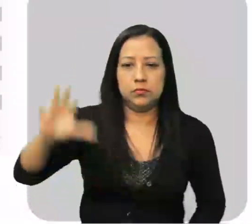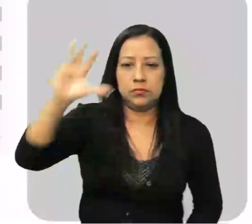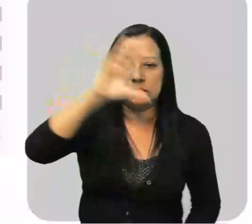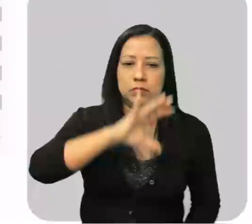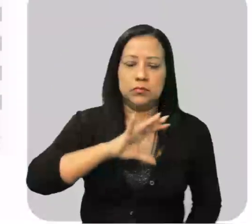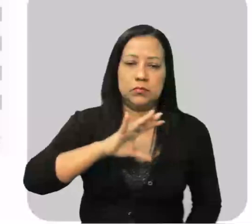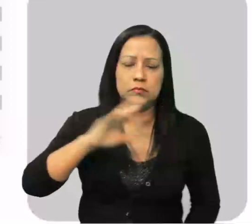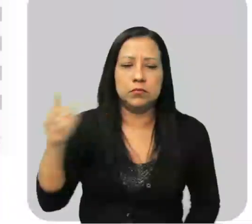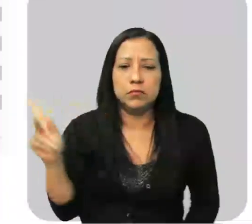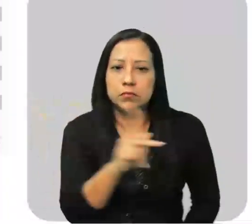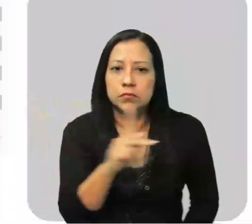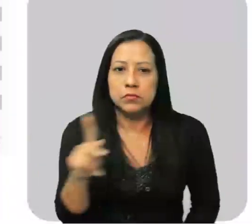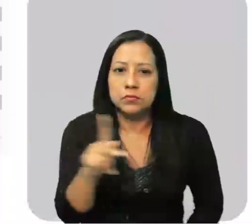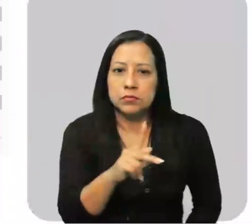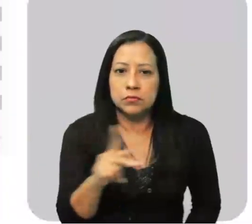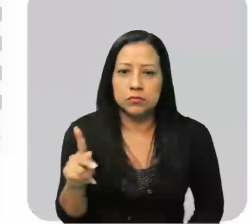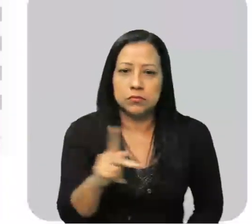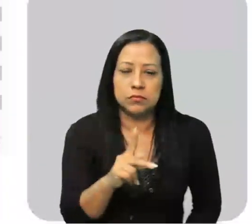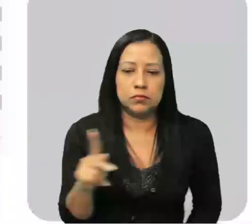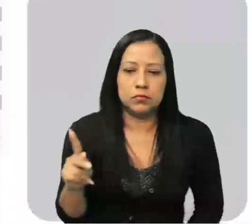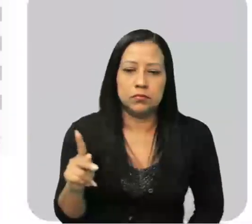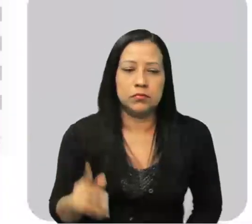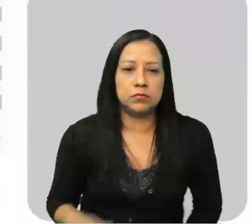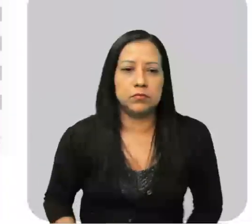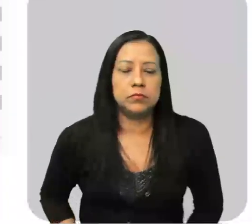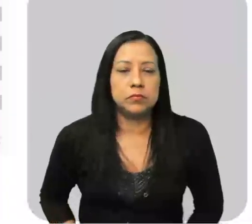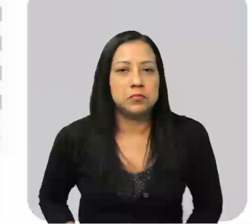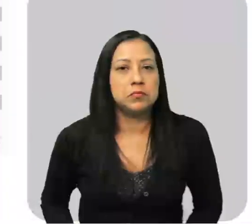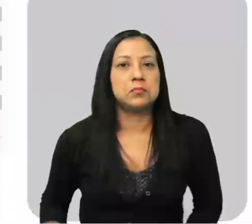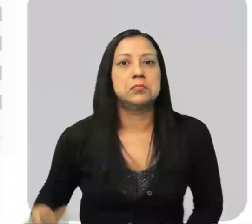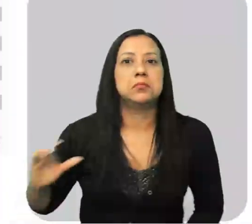mais violentas do Brasil.